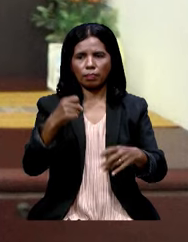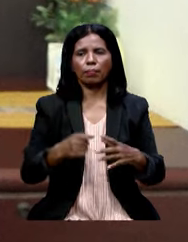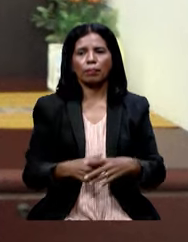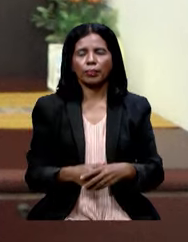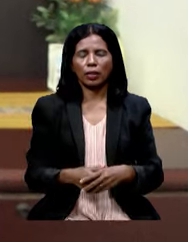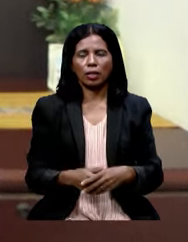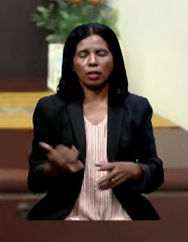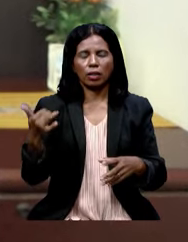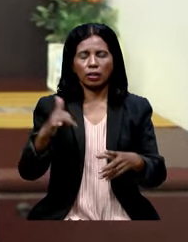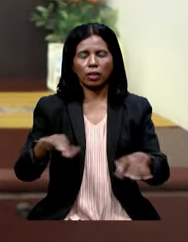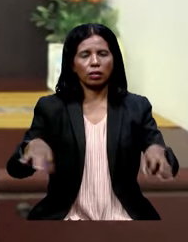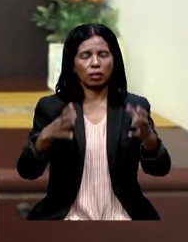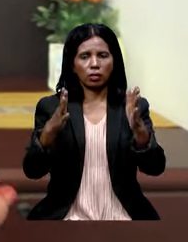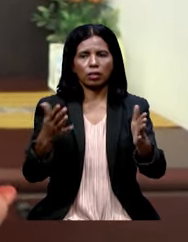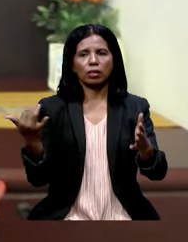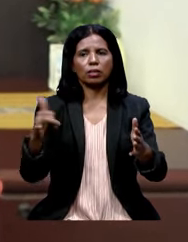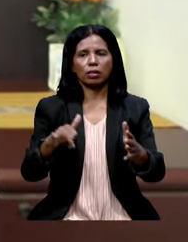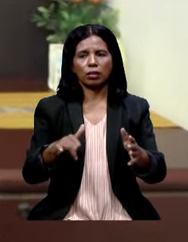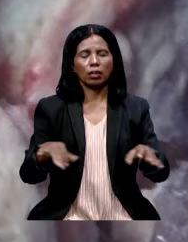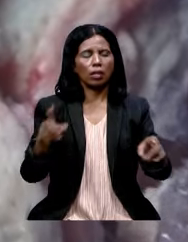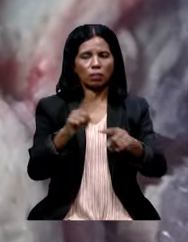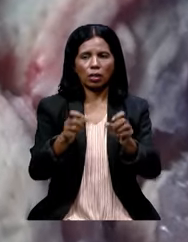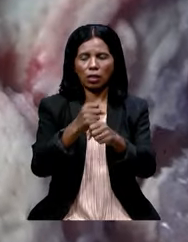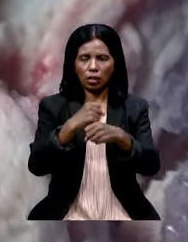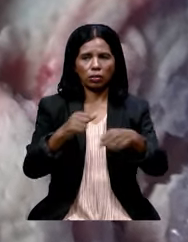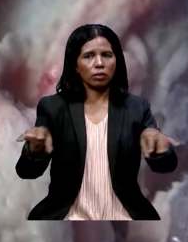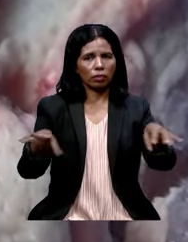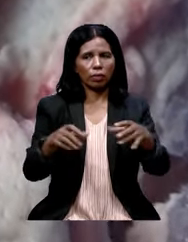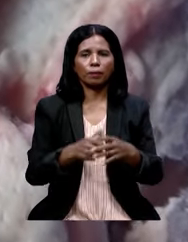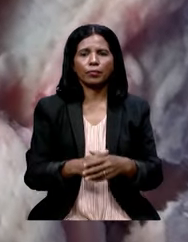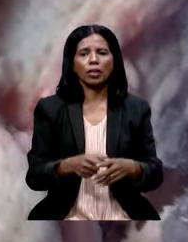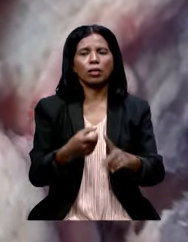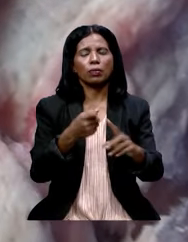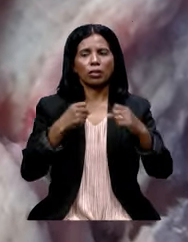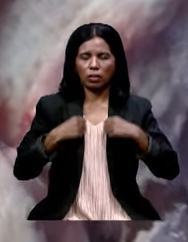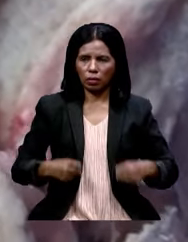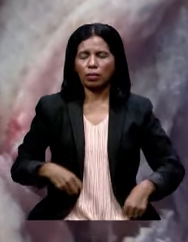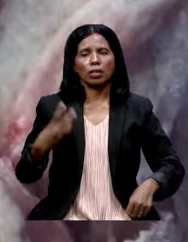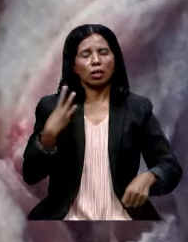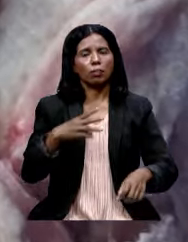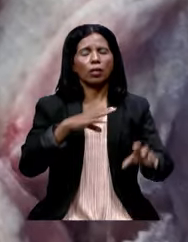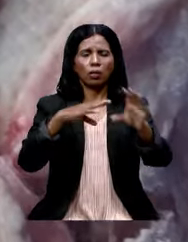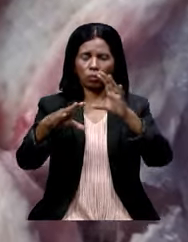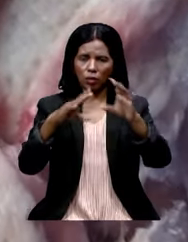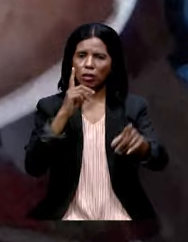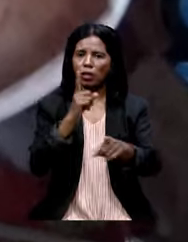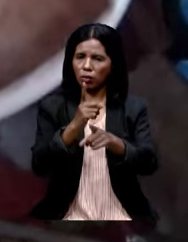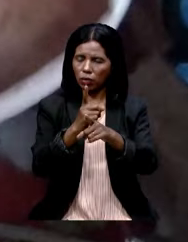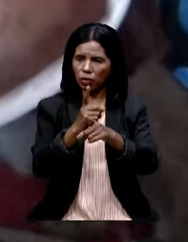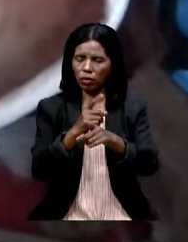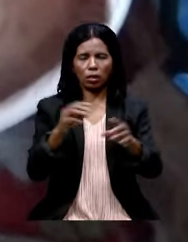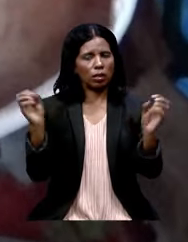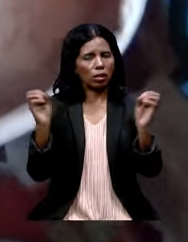na bema ka sira apresenta ba mi kata ser la halo serviço a parte saúde nini o ya mi contacto duni la